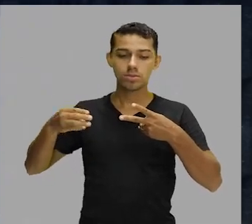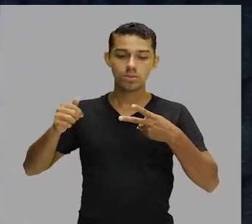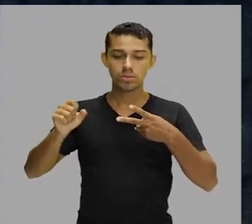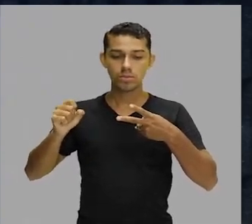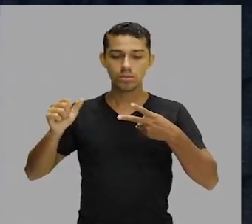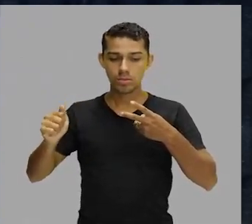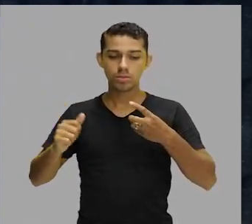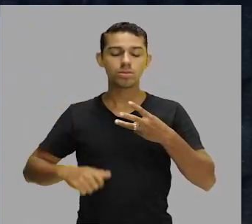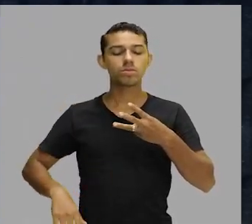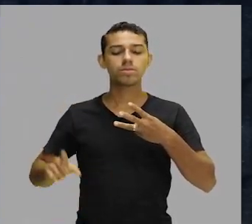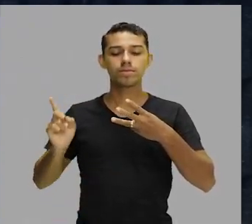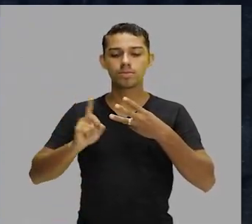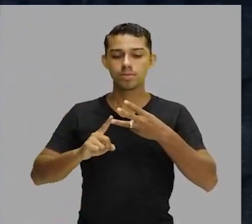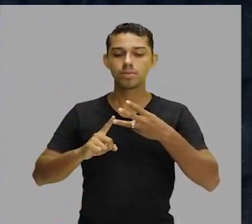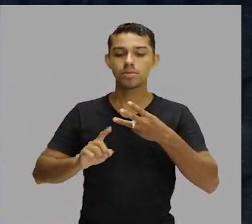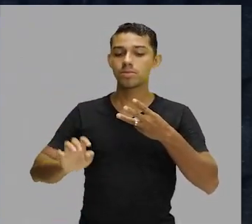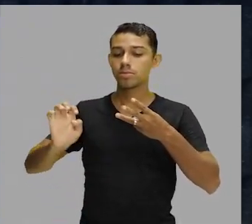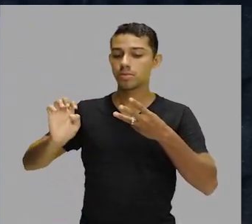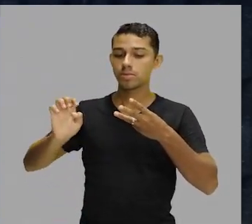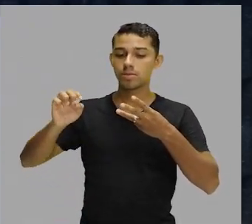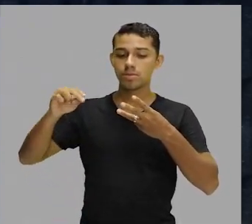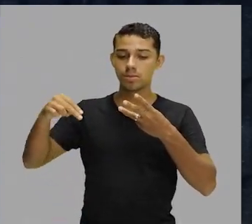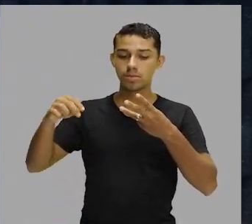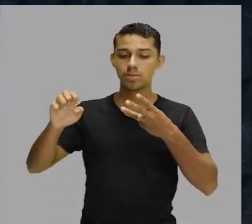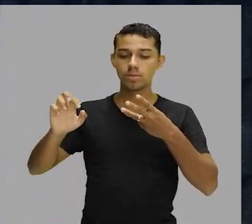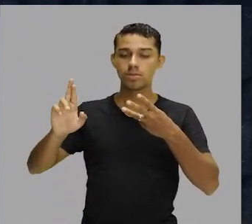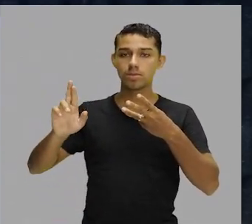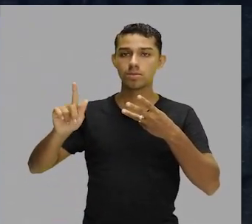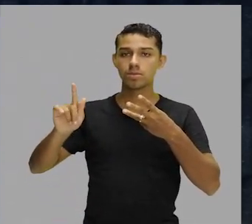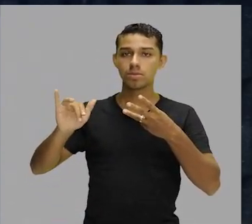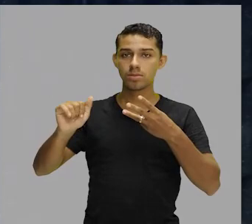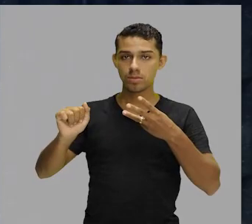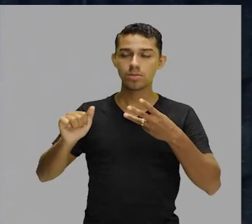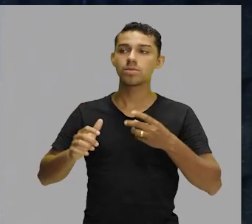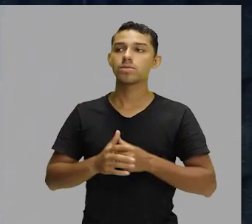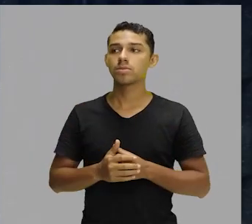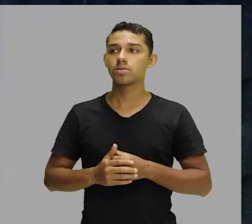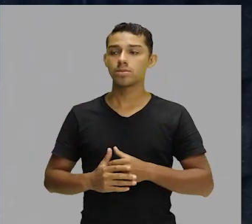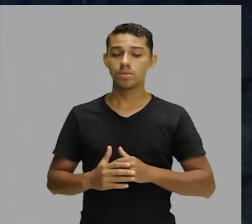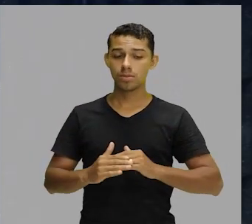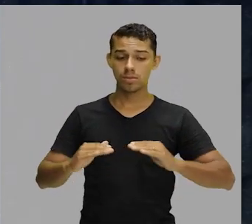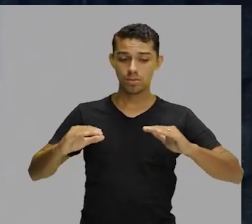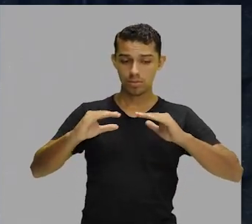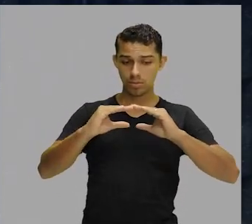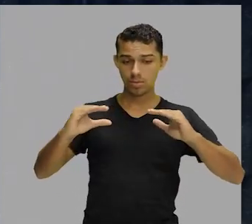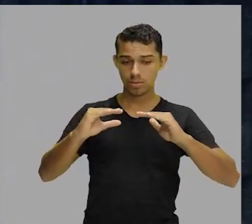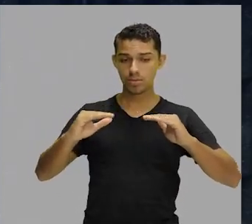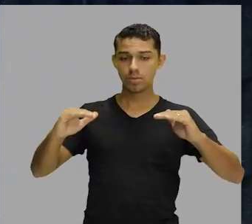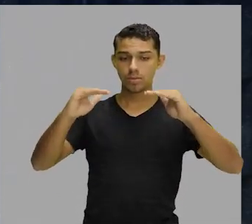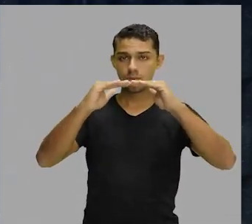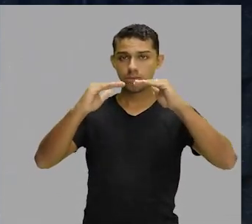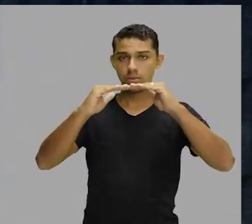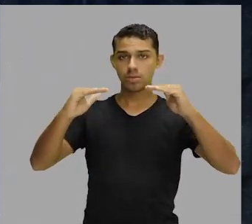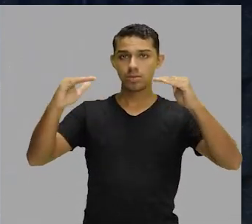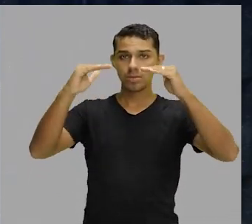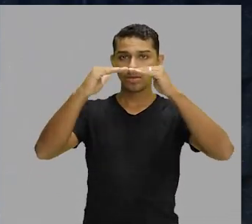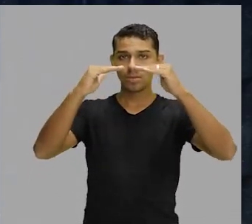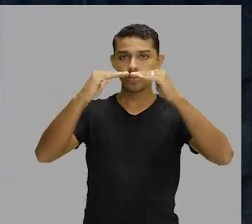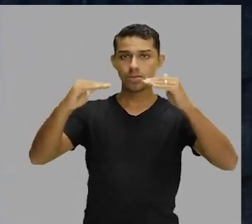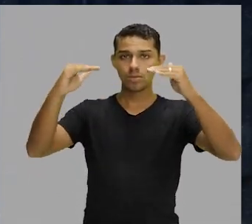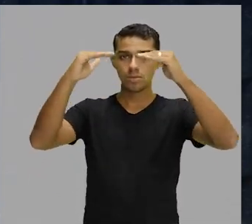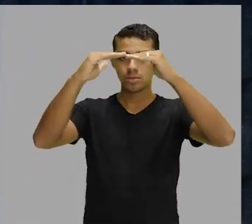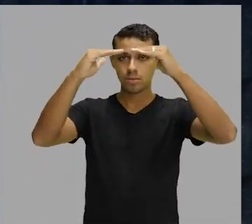energia. A pirâmide ecológica de números, lembrando que cada andar da pirâmide ela vai expressar qual